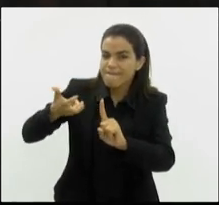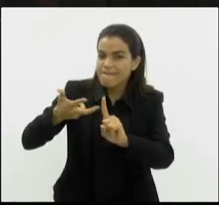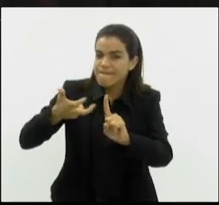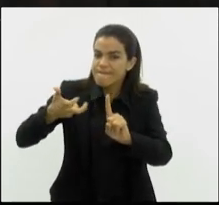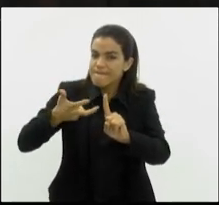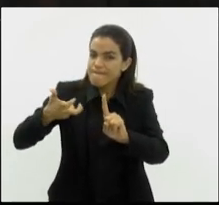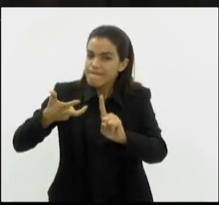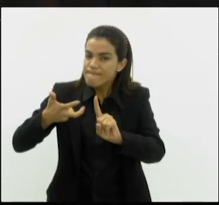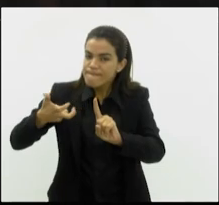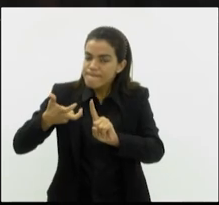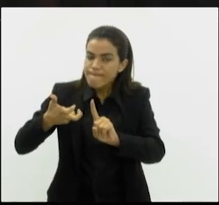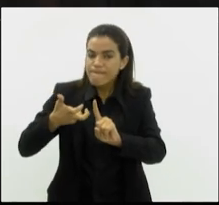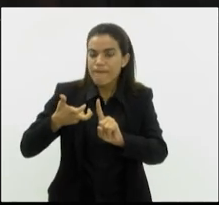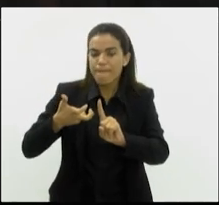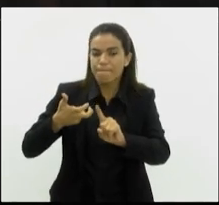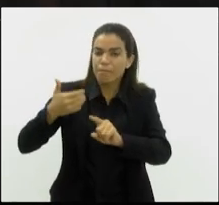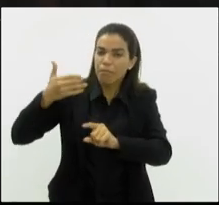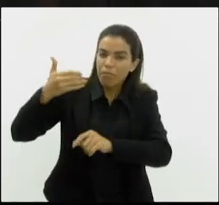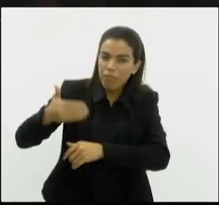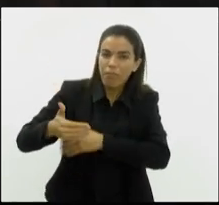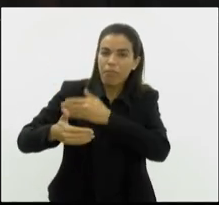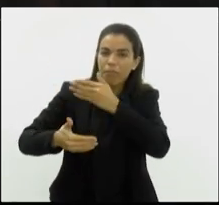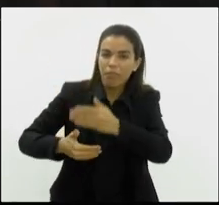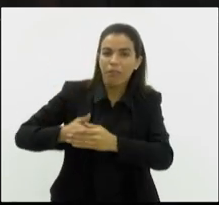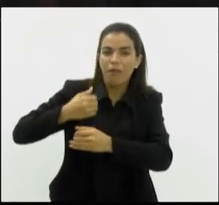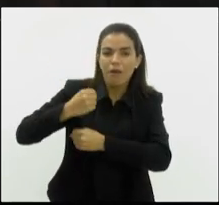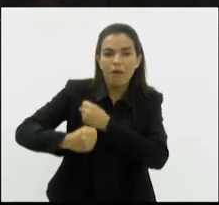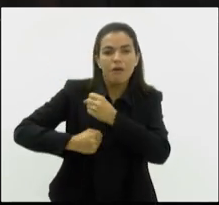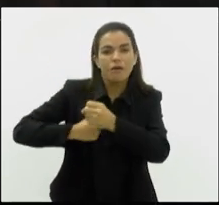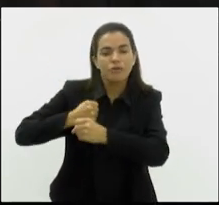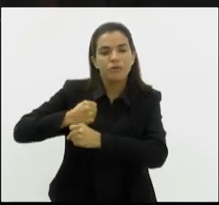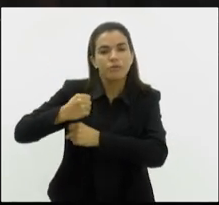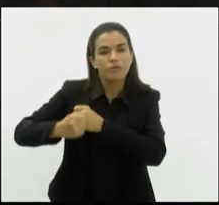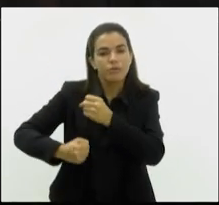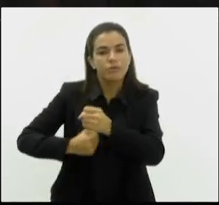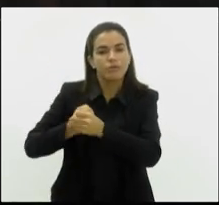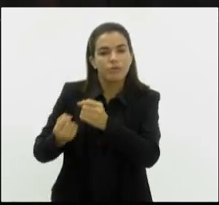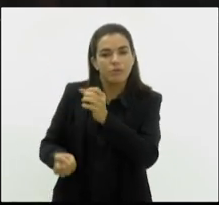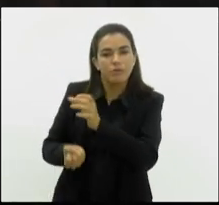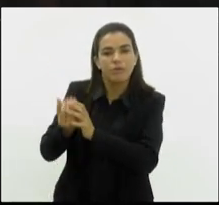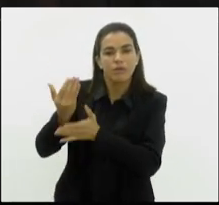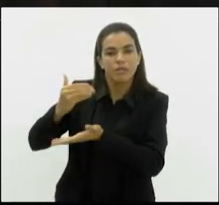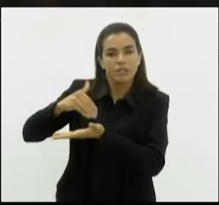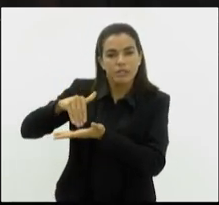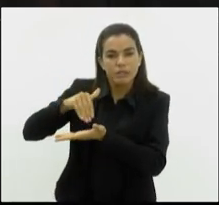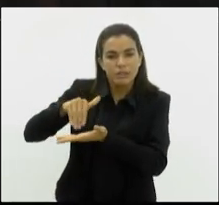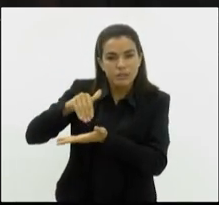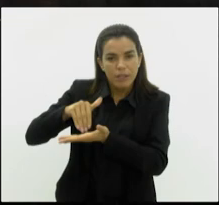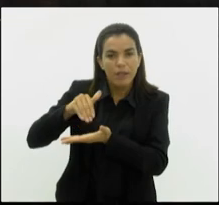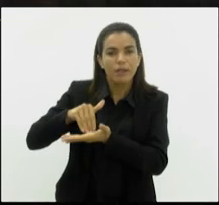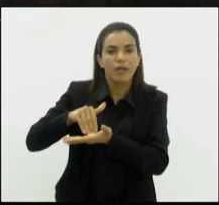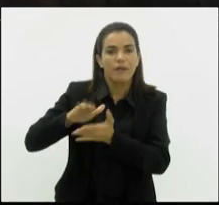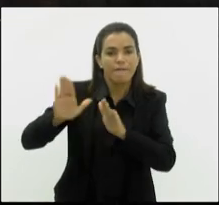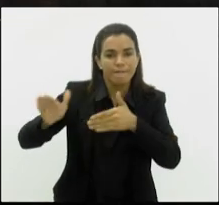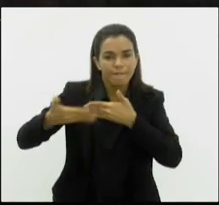E entra ano, passa ano, cria secretaria, funde